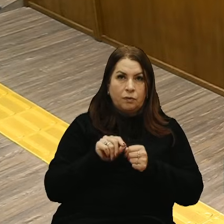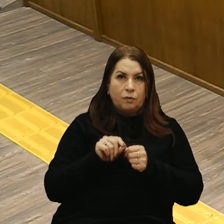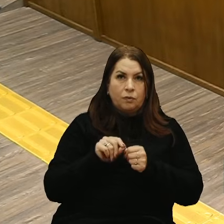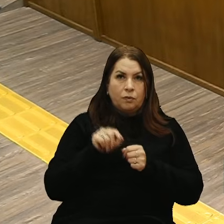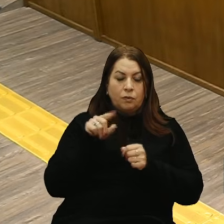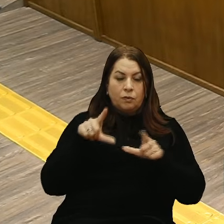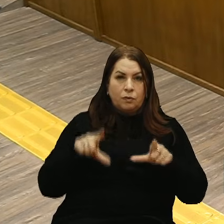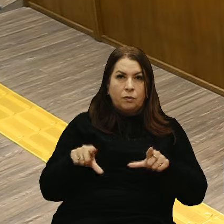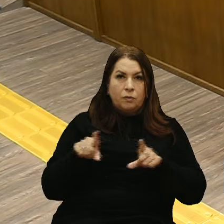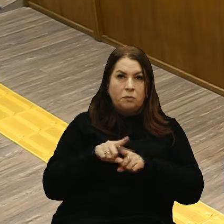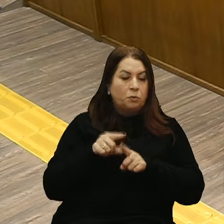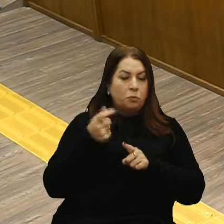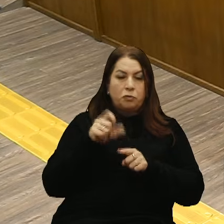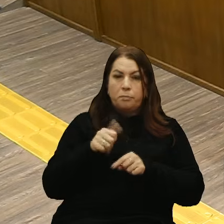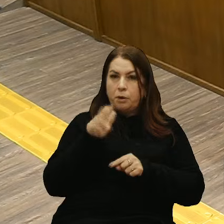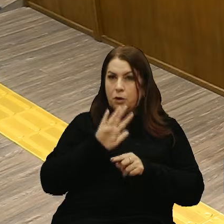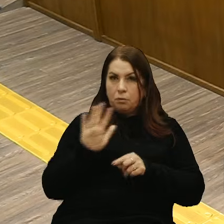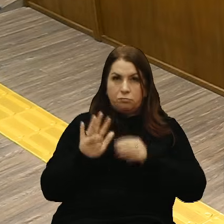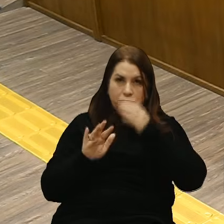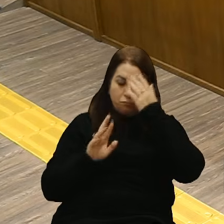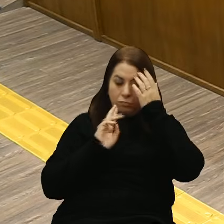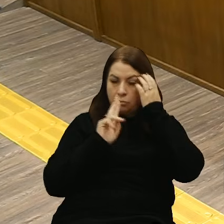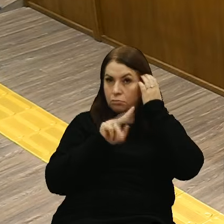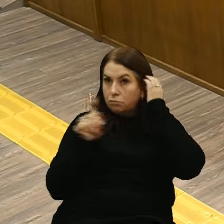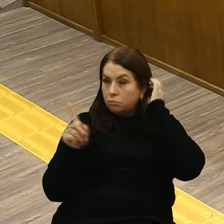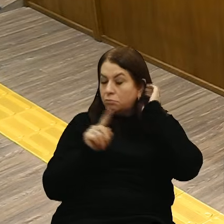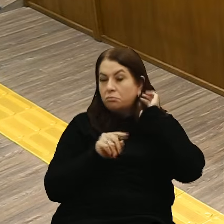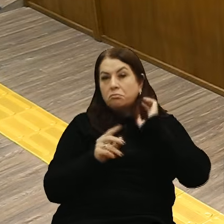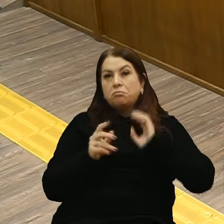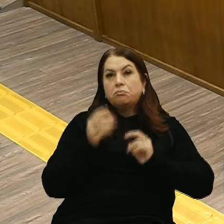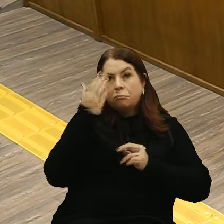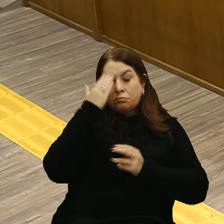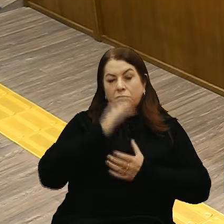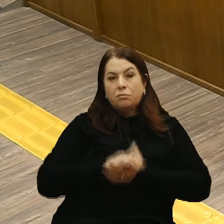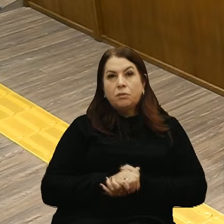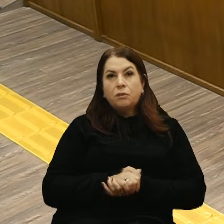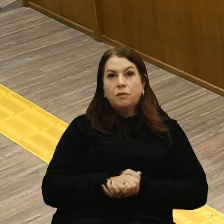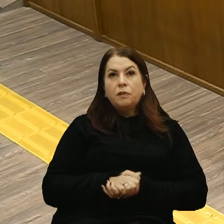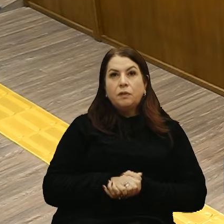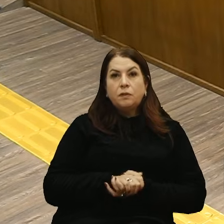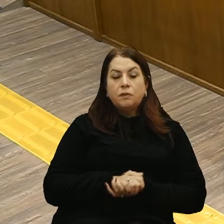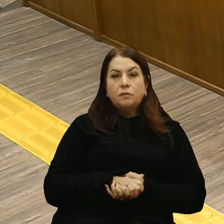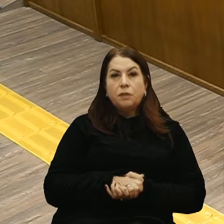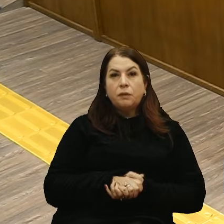locais, como acharem melhor, um responde o outro. Muito obrigado.